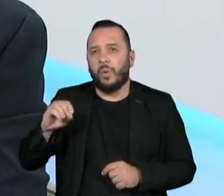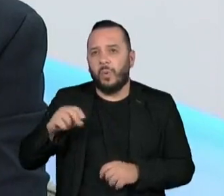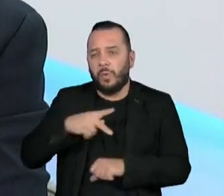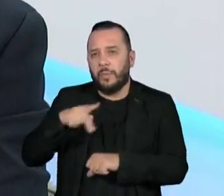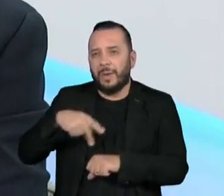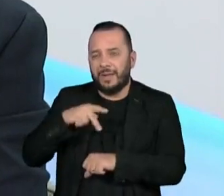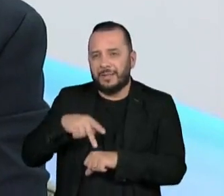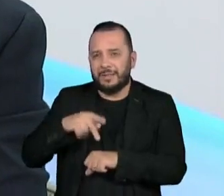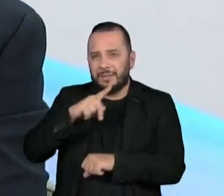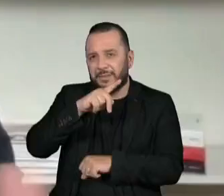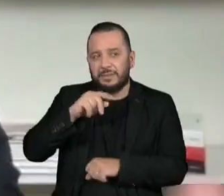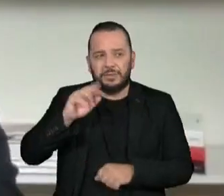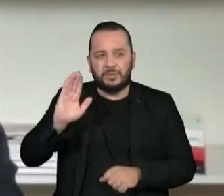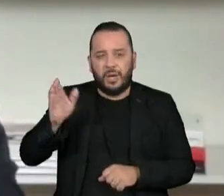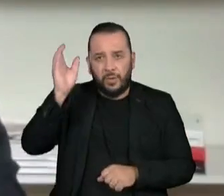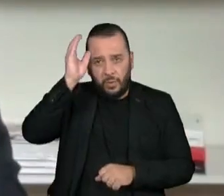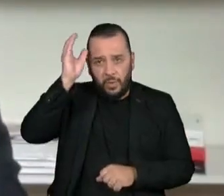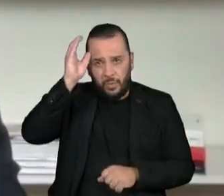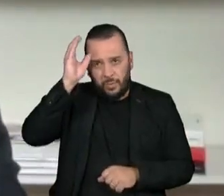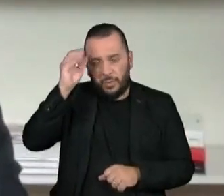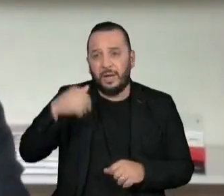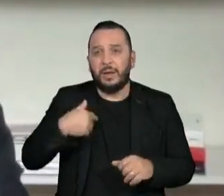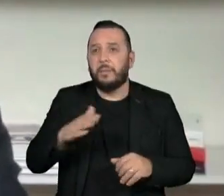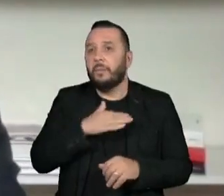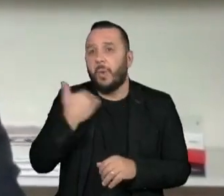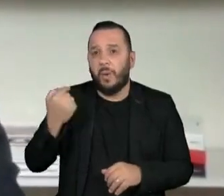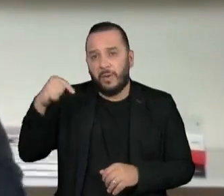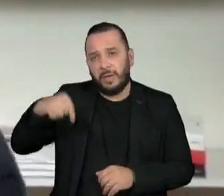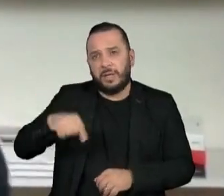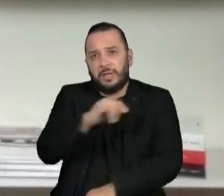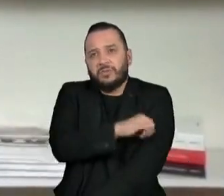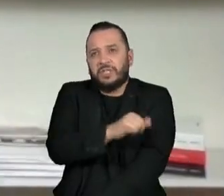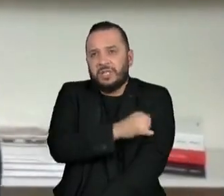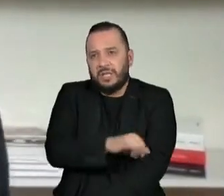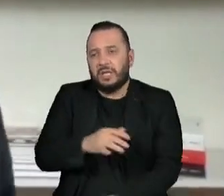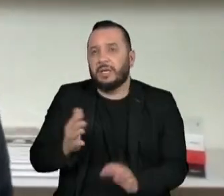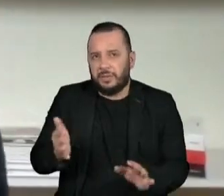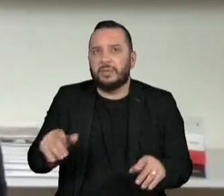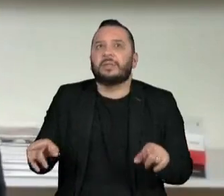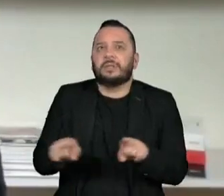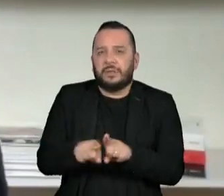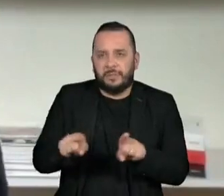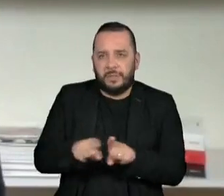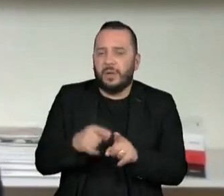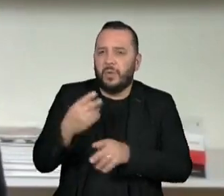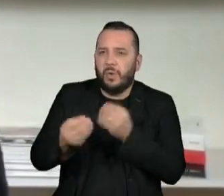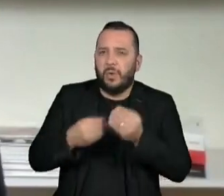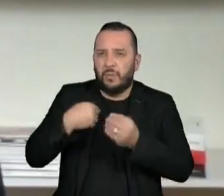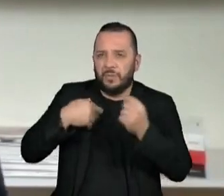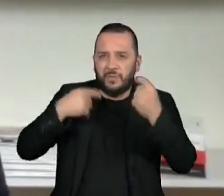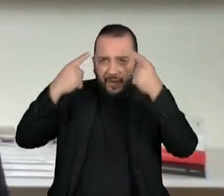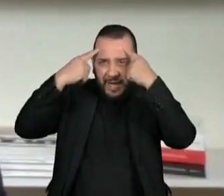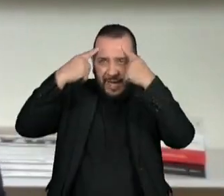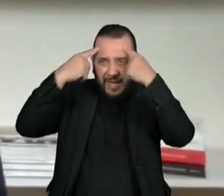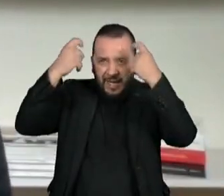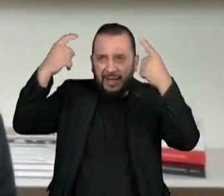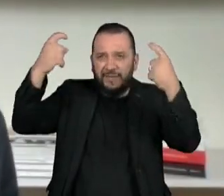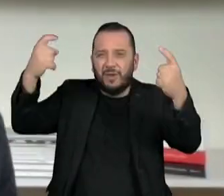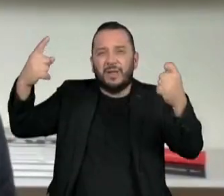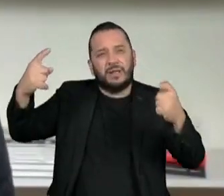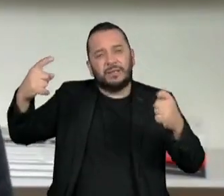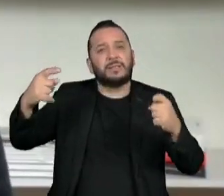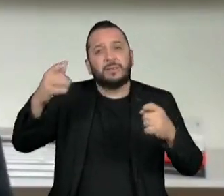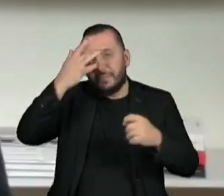a pouco tempo no Rio de Janeiro e como isso trouxe à tona novamente a pauta sobre as inúmeras violências que Imigrantes do continente africano